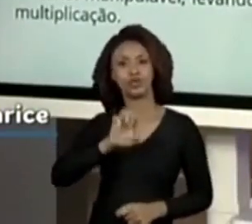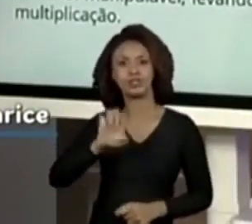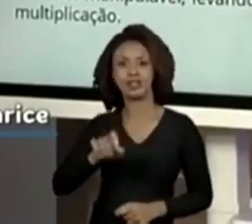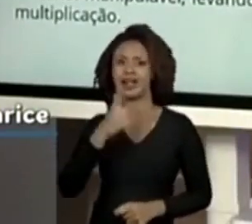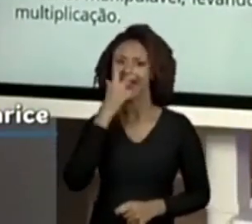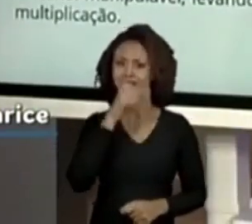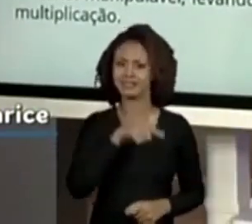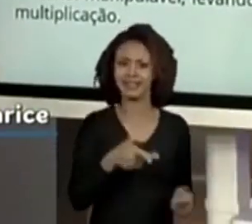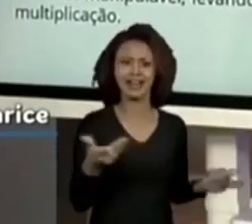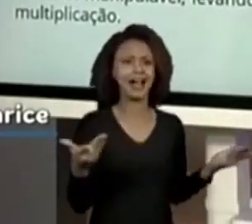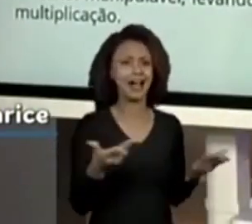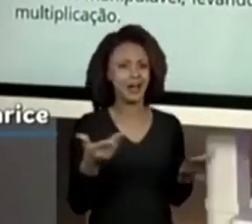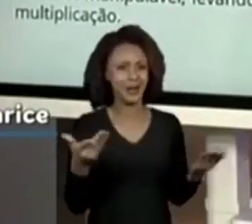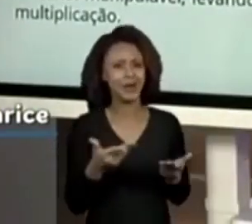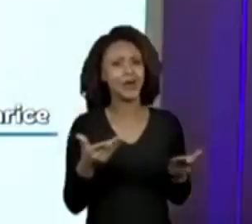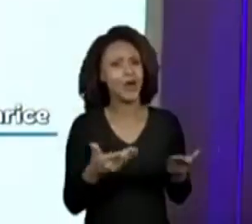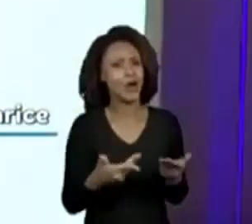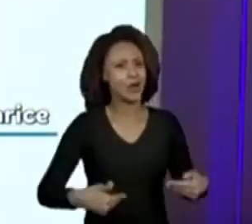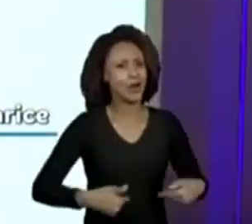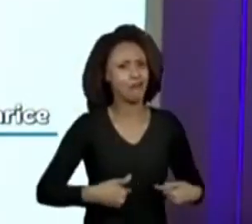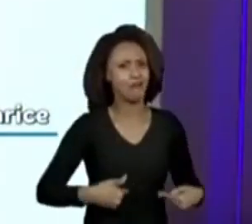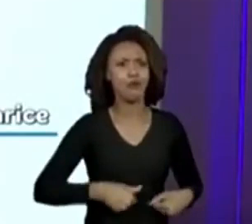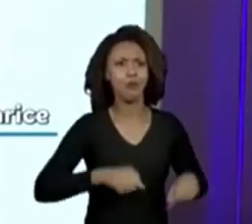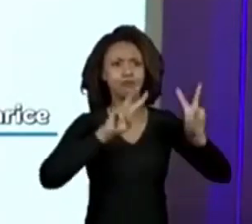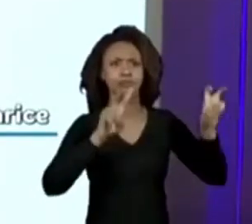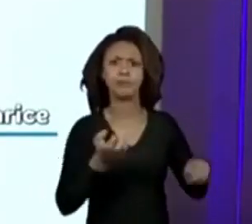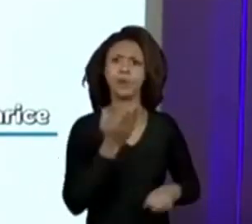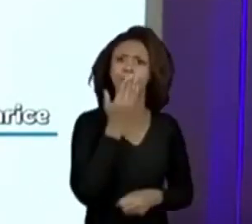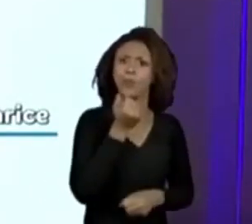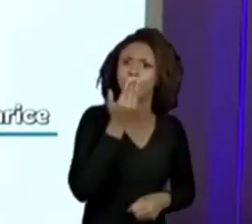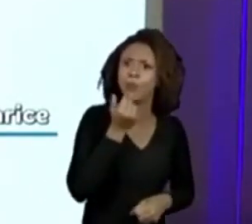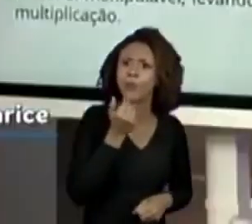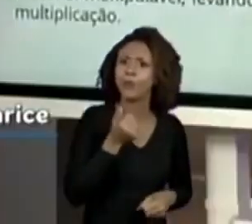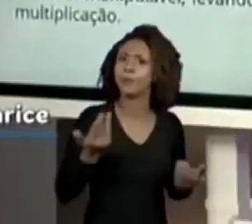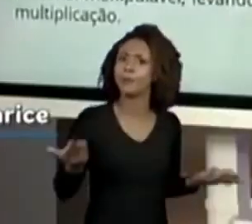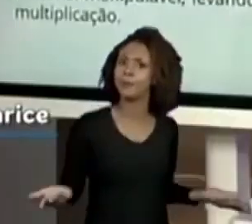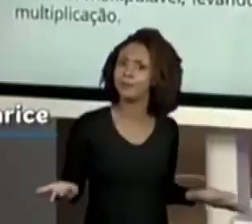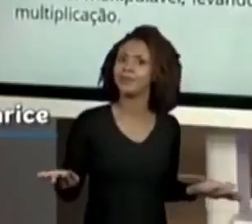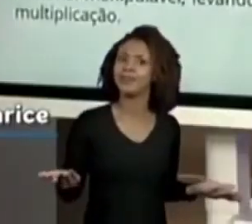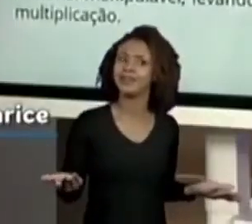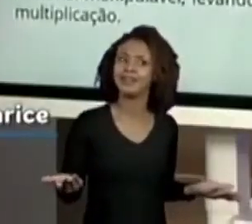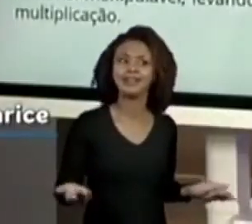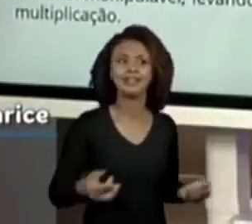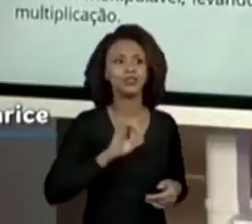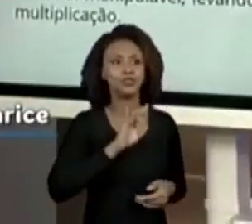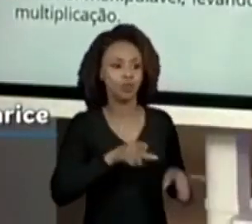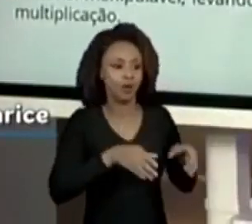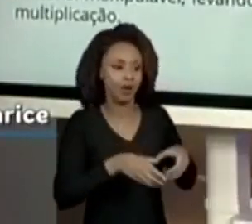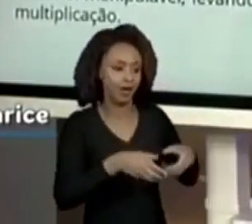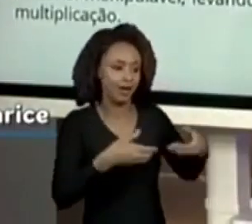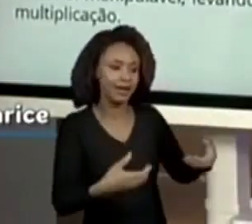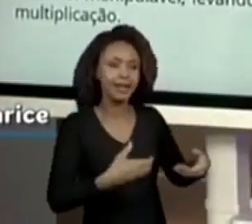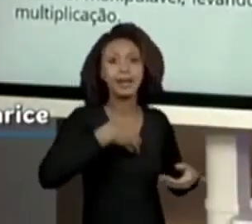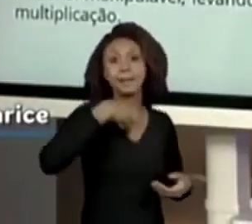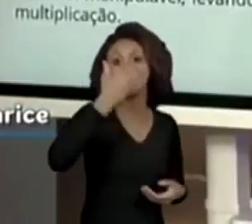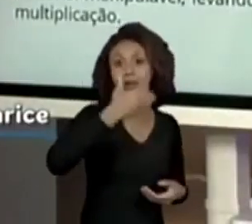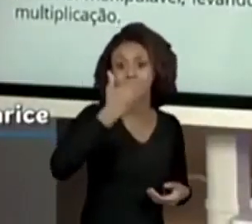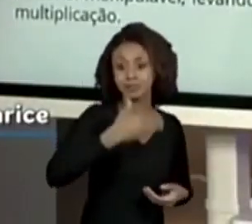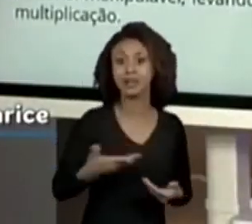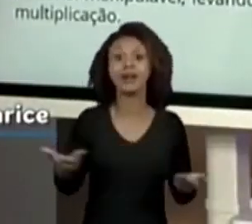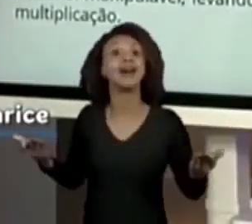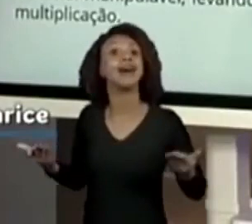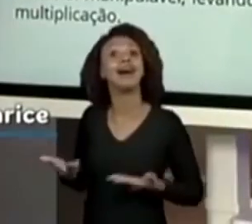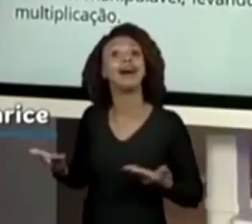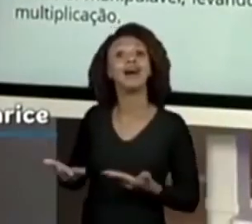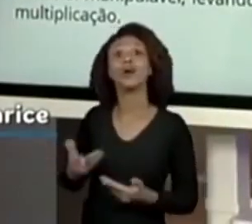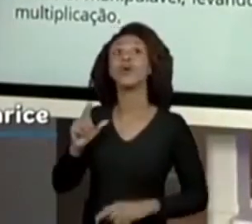fome, porque essas duas aulas aqui, a gente está falando sobre caquis e maçãs, e agora a gente vai